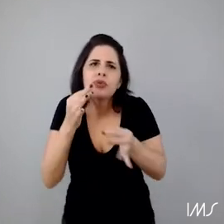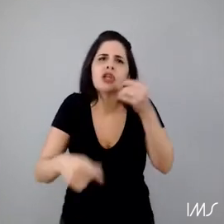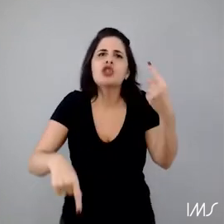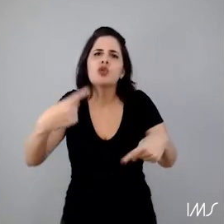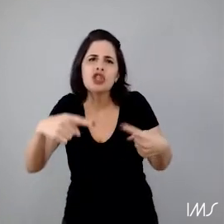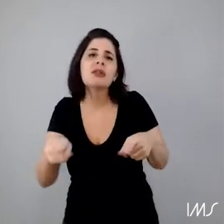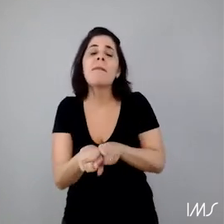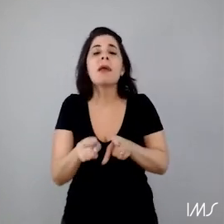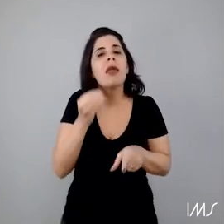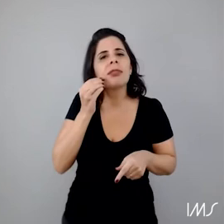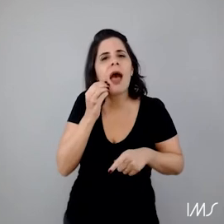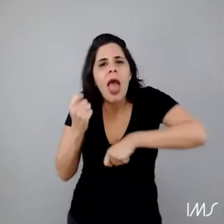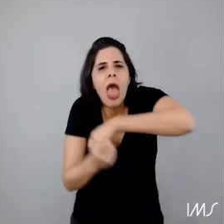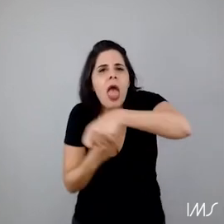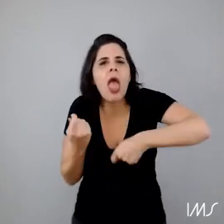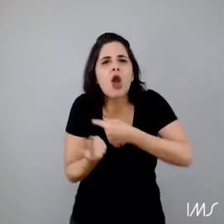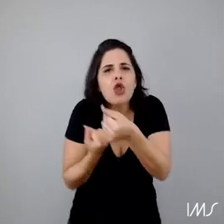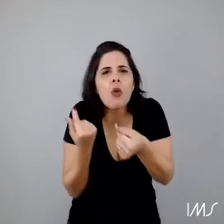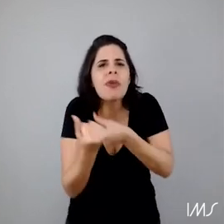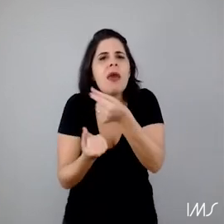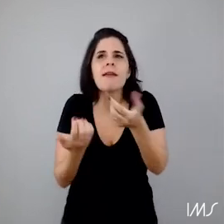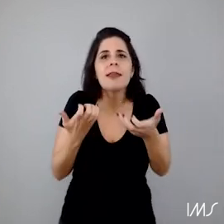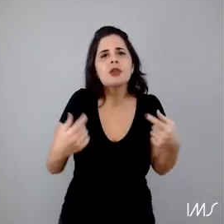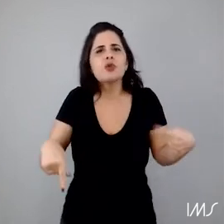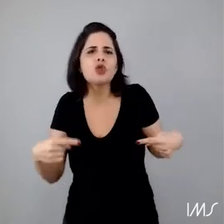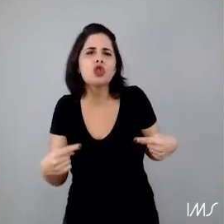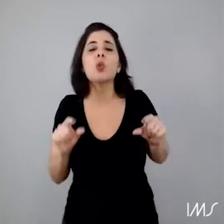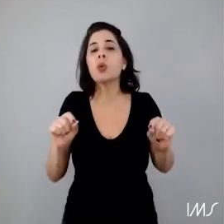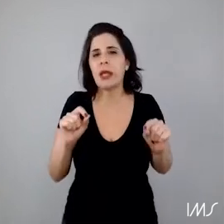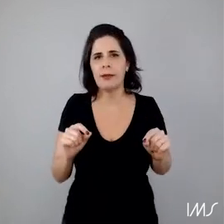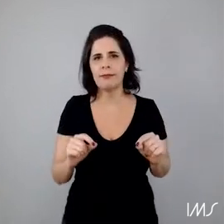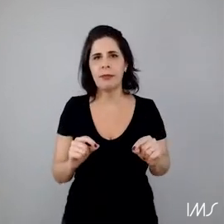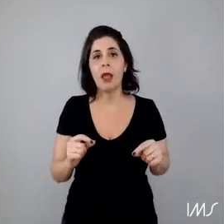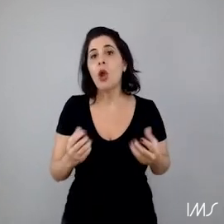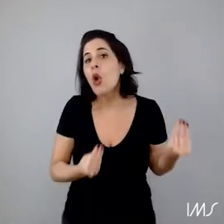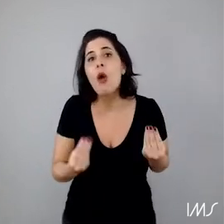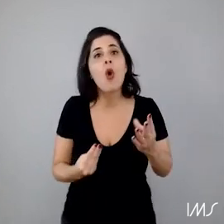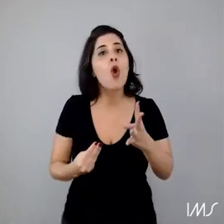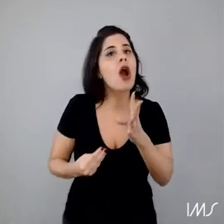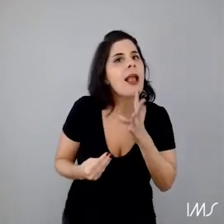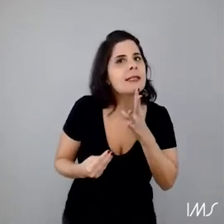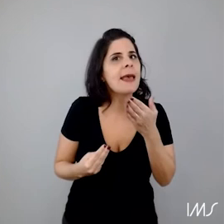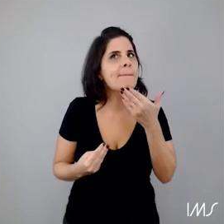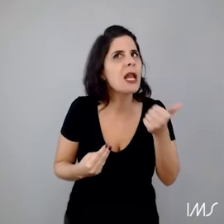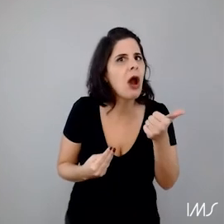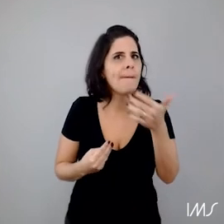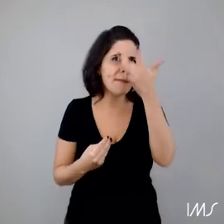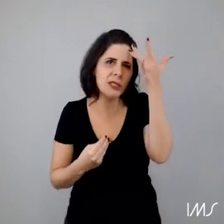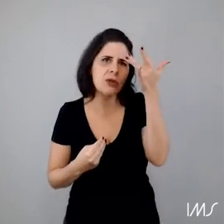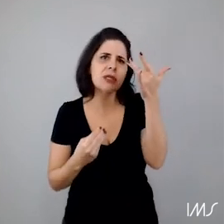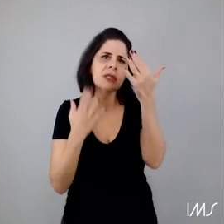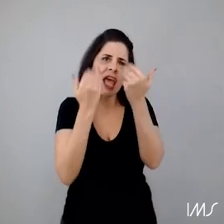conhece-se melhor os índios do Velho Oeste do que os